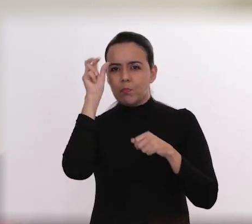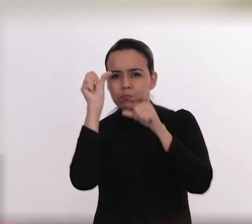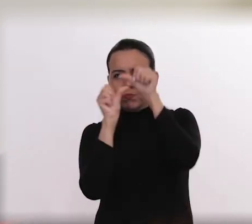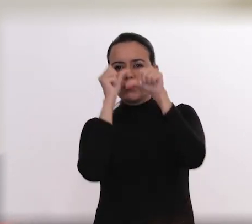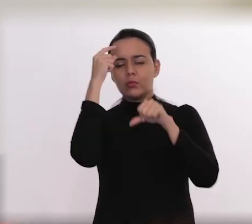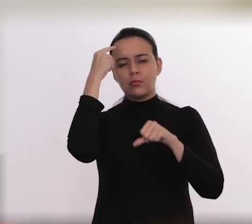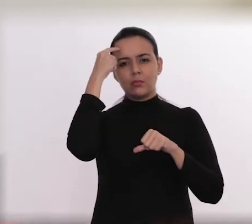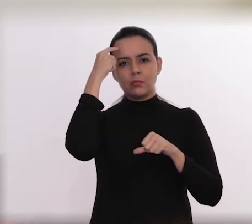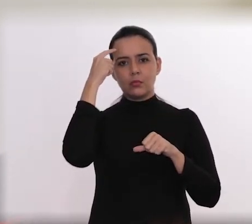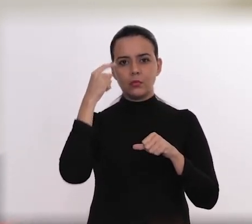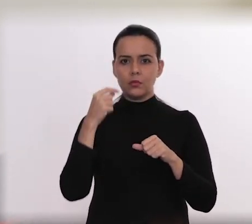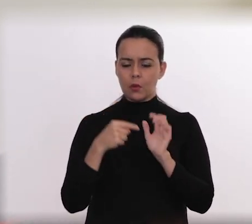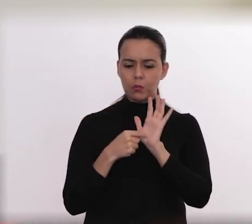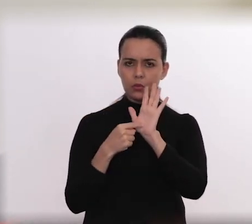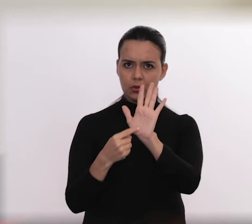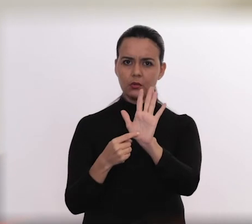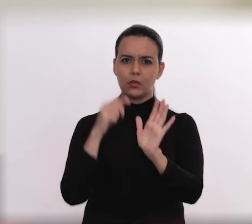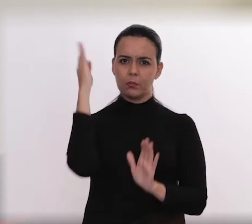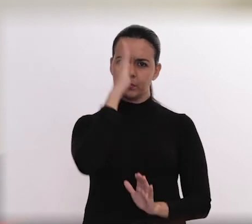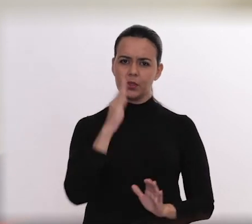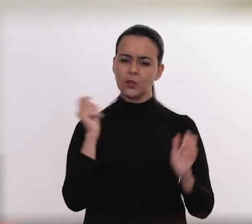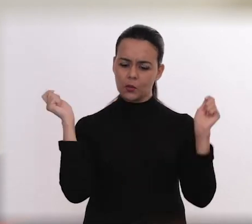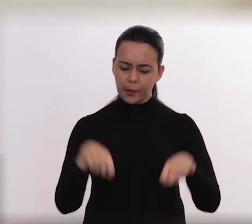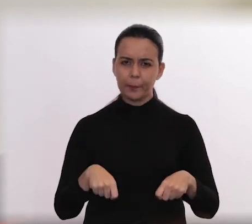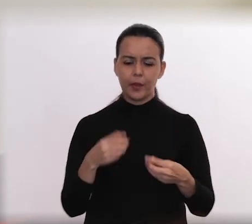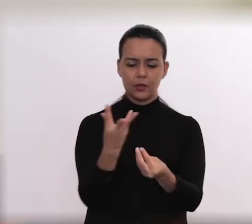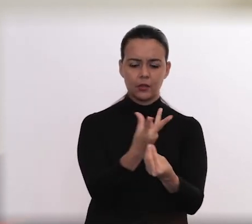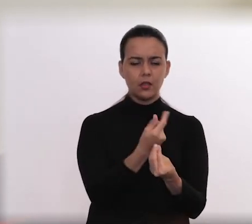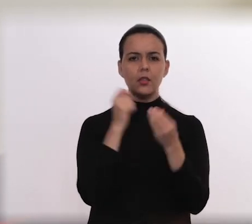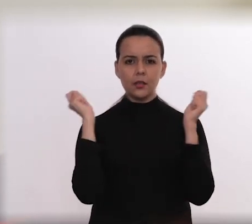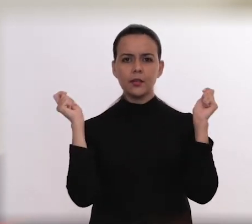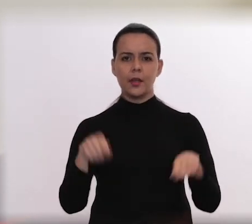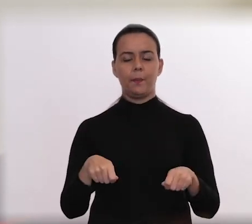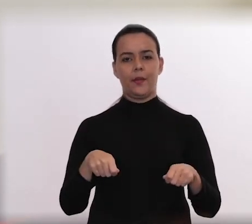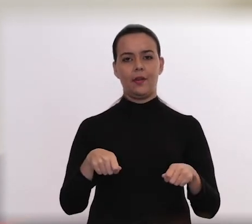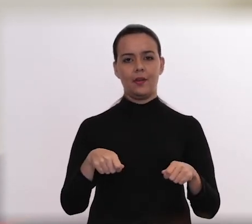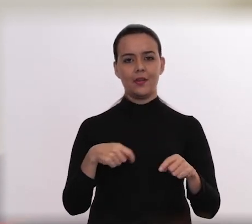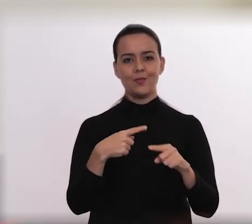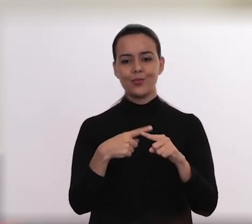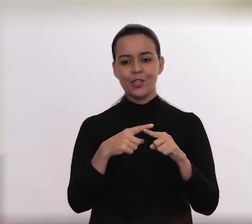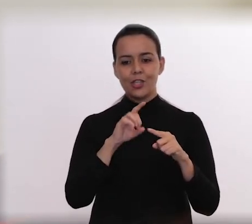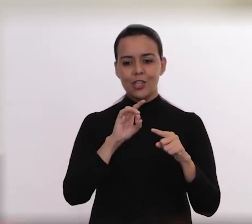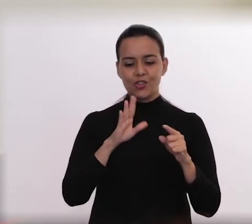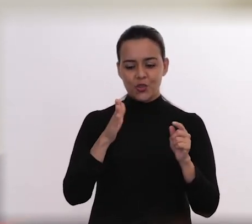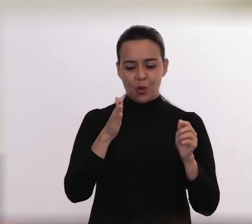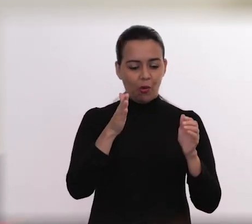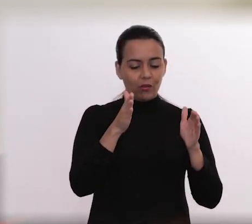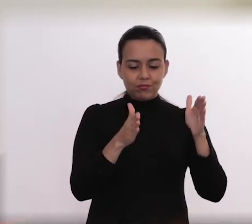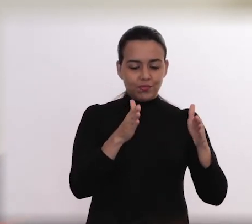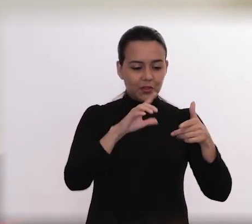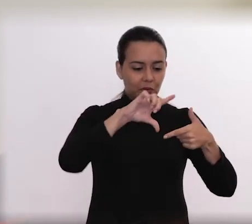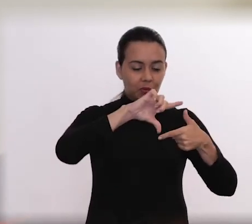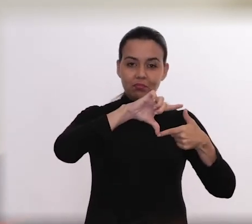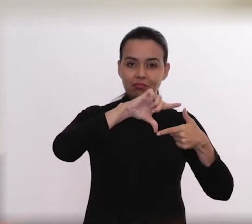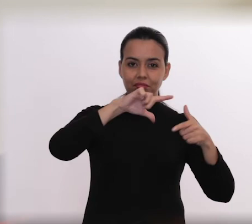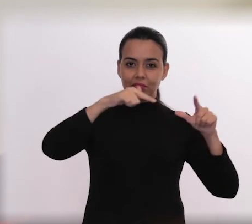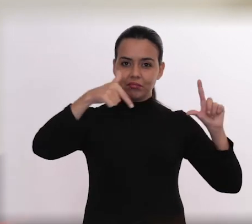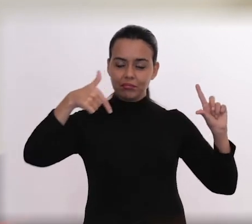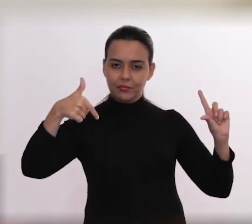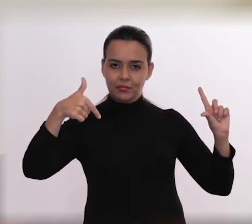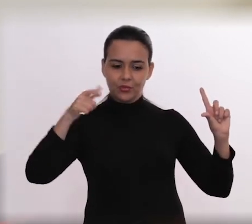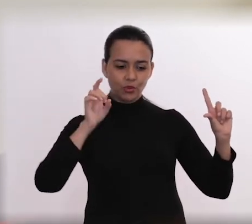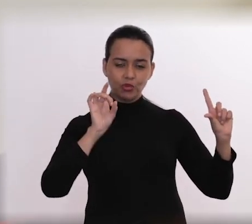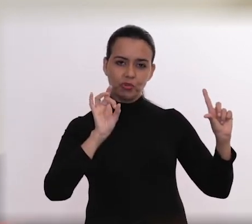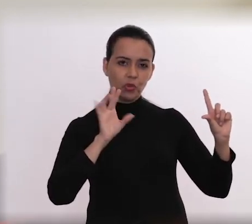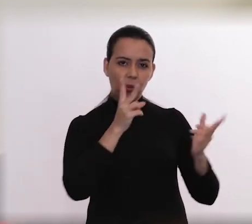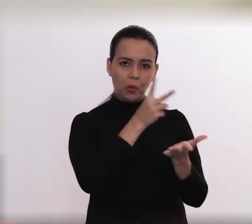mais, mostrar que o Brasil pode mais, né? Porque a grandeza do modernismo é essa, né? Não é só um conjunto de procedimentos de vanguarda,